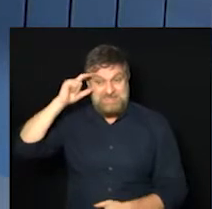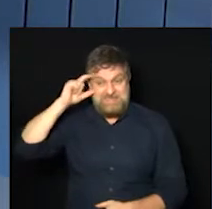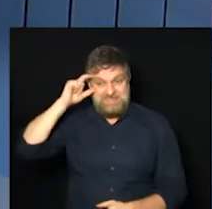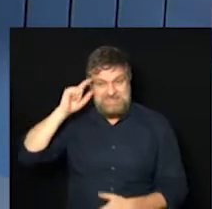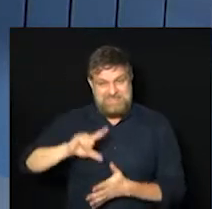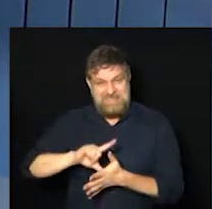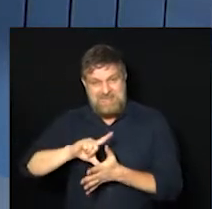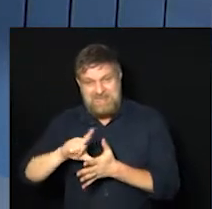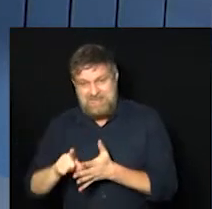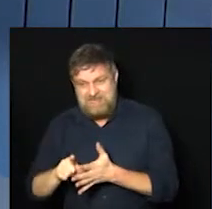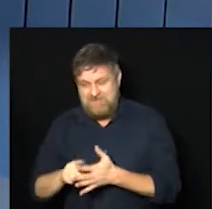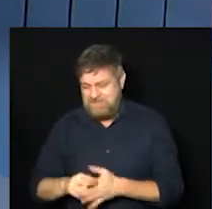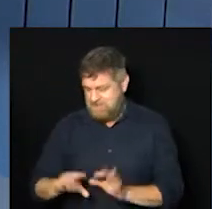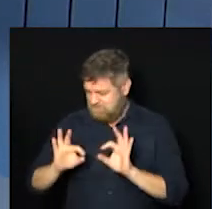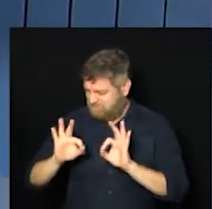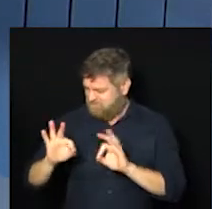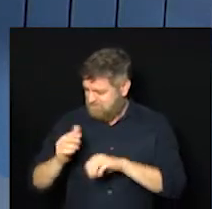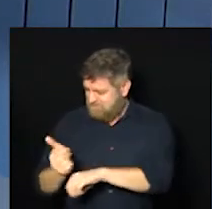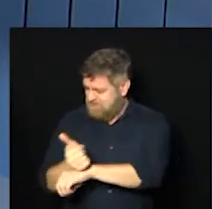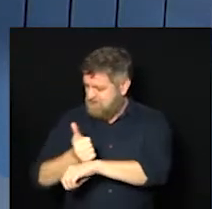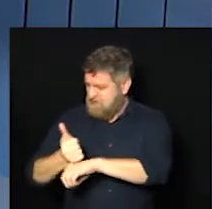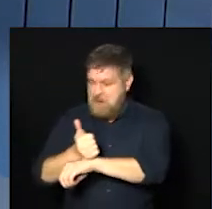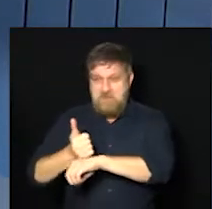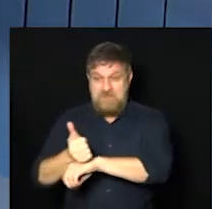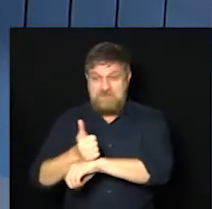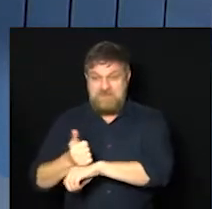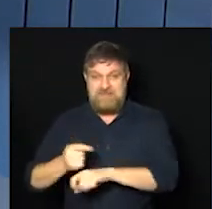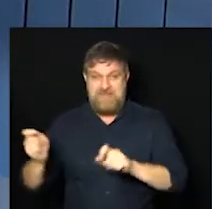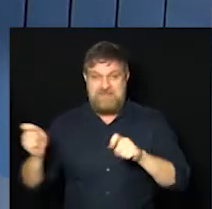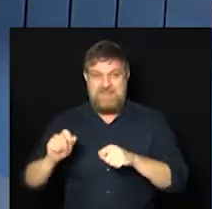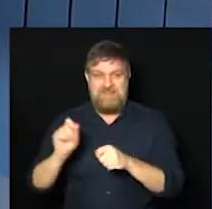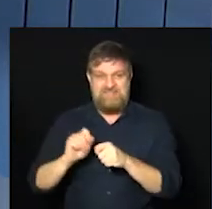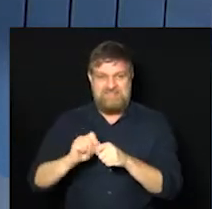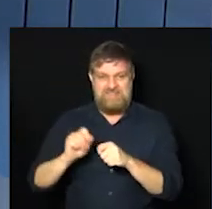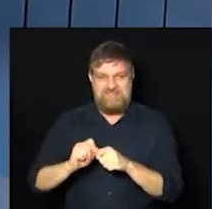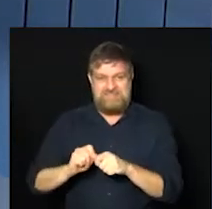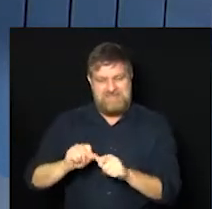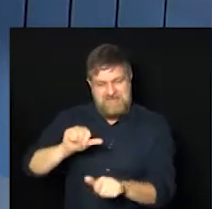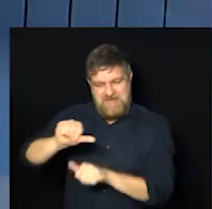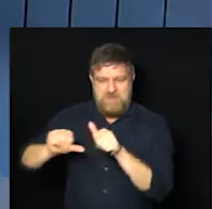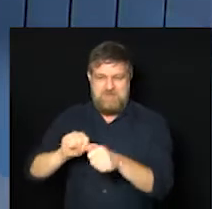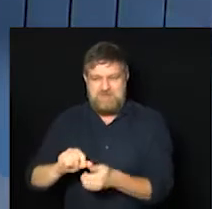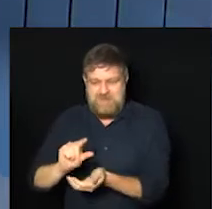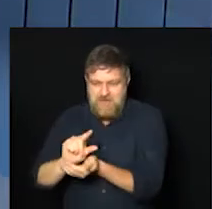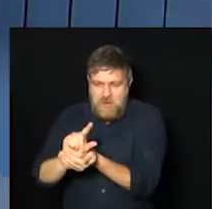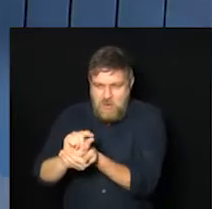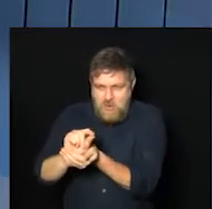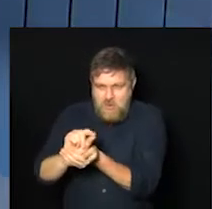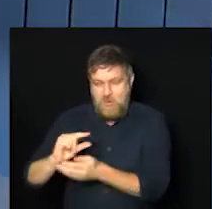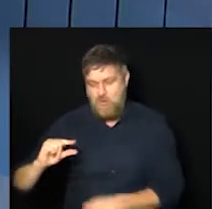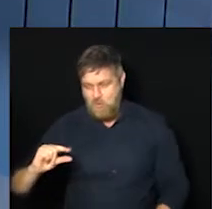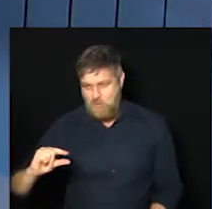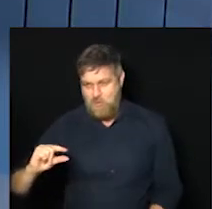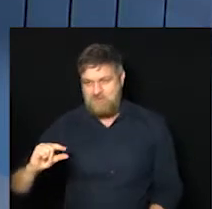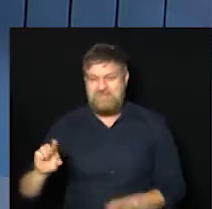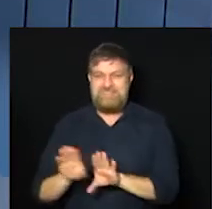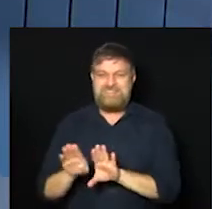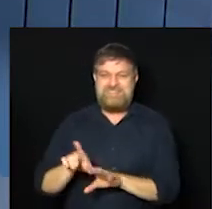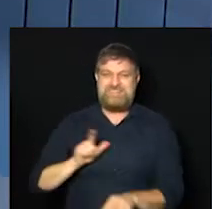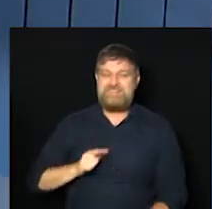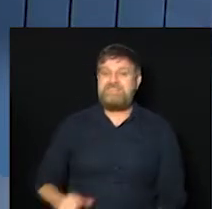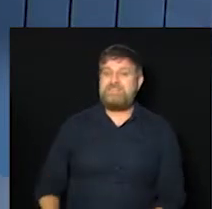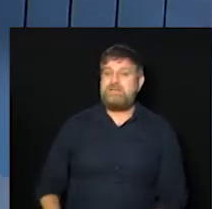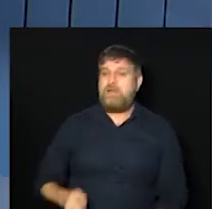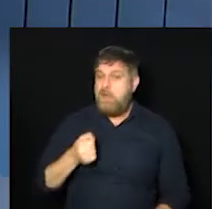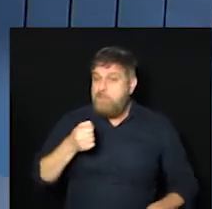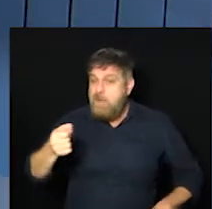depois que já ficou craque, já aprendeu como fazer. Aí dá para fazer com algum outro tipo, ovo de codorna, por exemplo. Michel Amorim, você tem uma